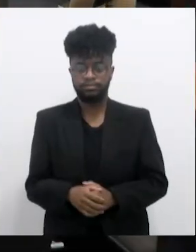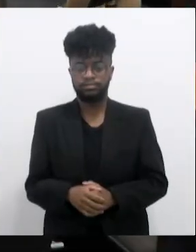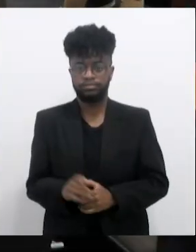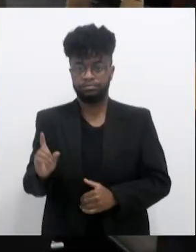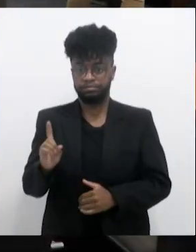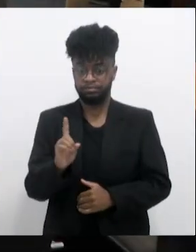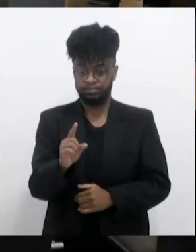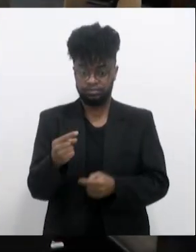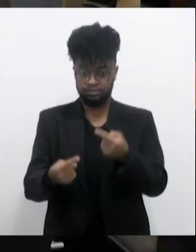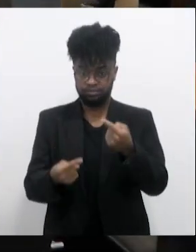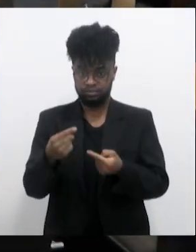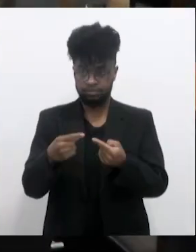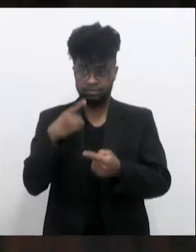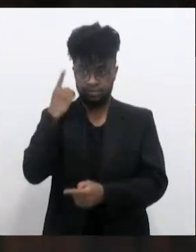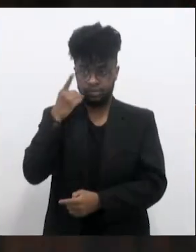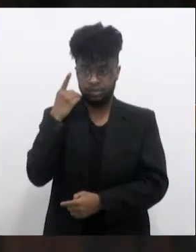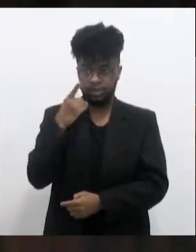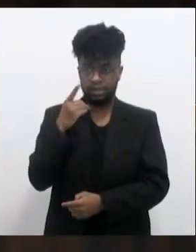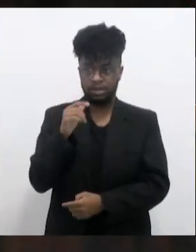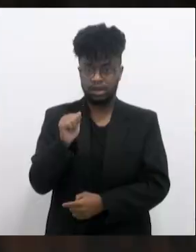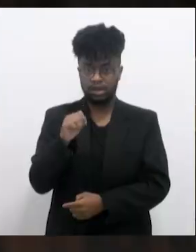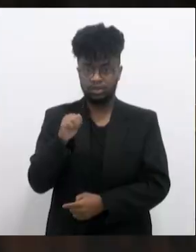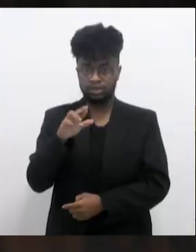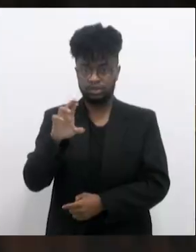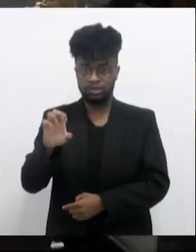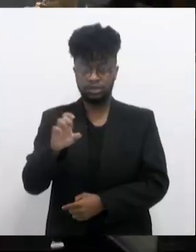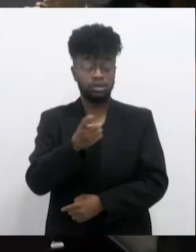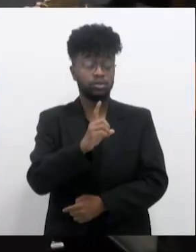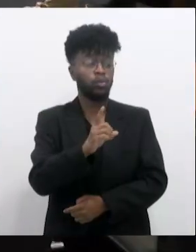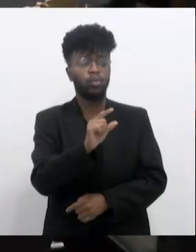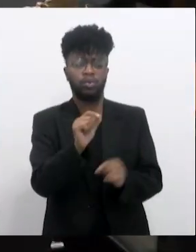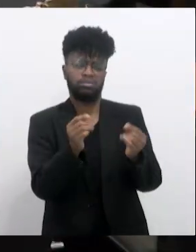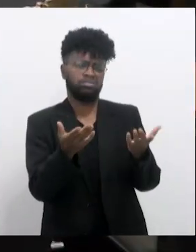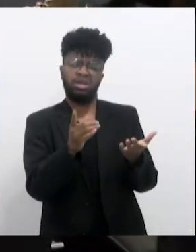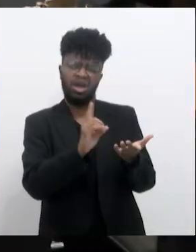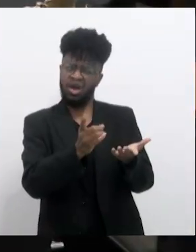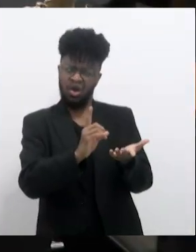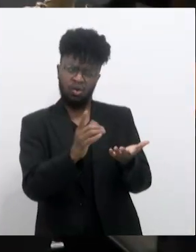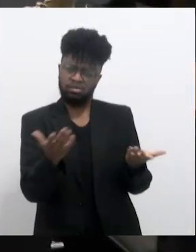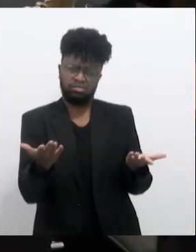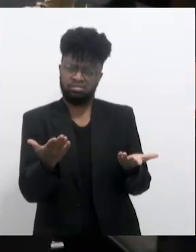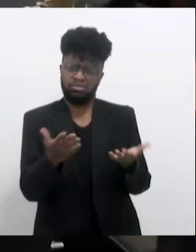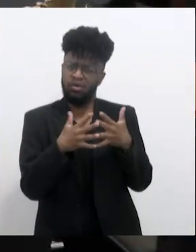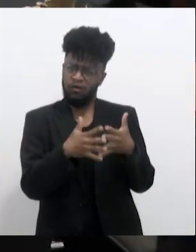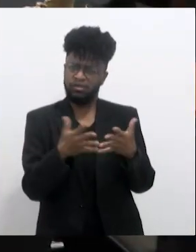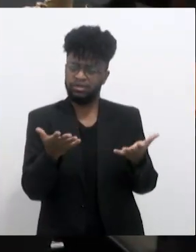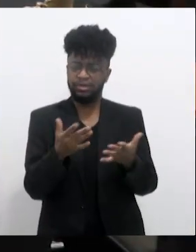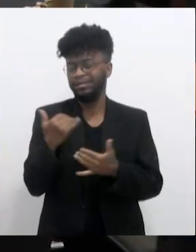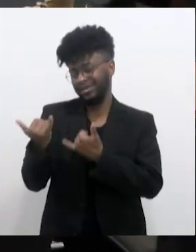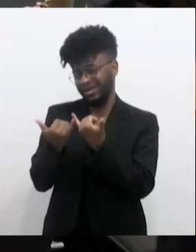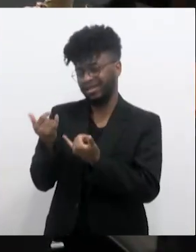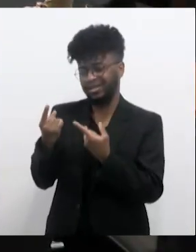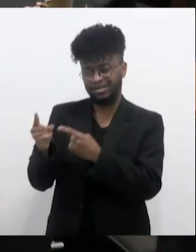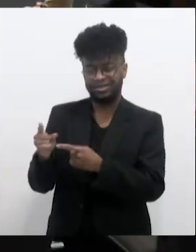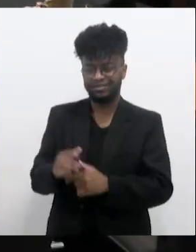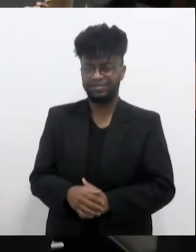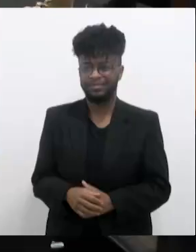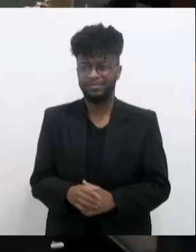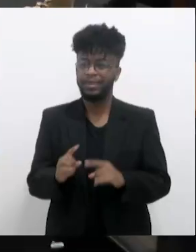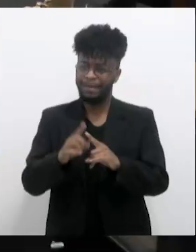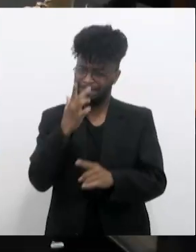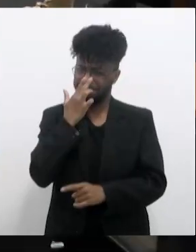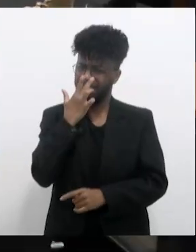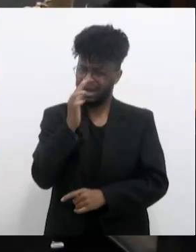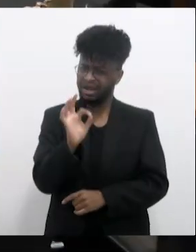Para discutir, deputado Alexandre Knocloff. Ih, que isso? Aí não. Douglas Gomes. Aí não. Cadê Alexandre? Mas parece bem,